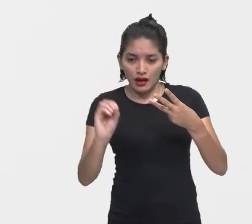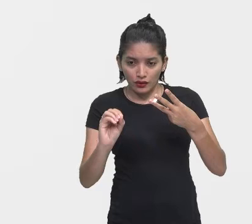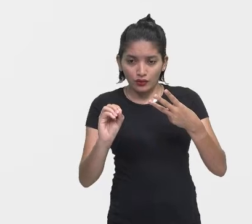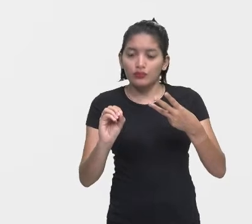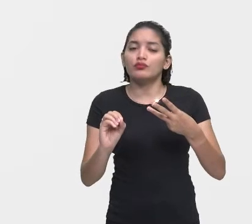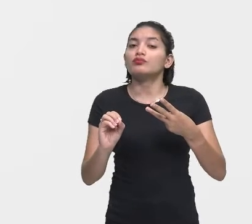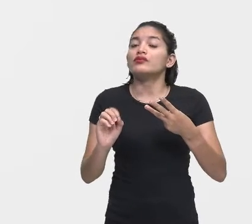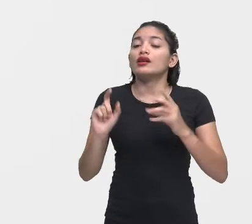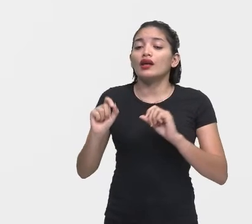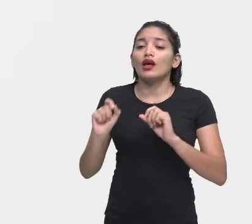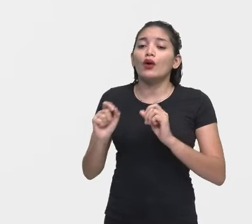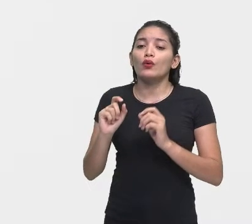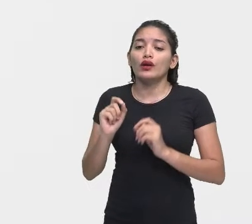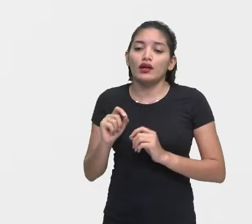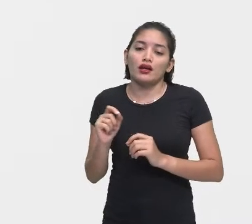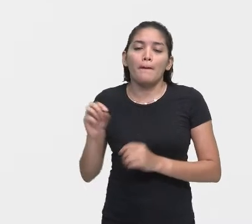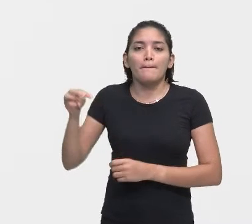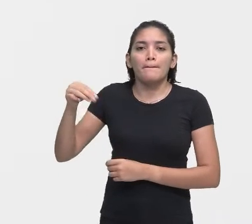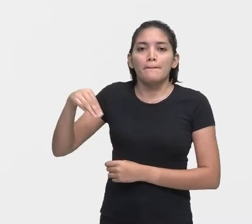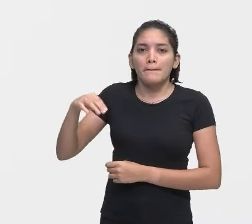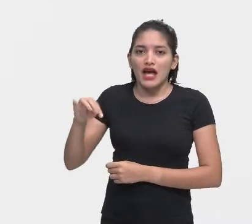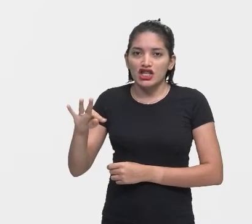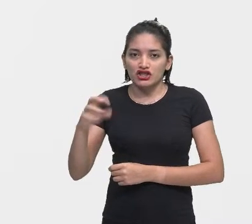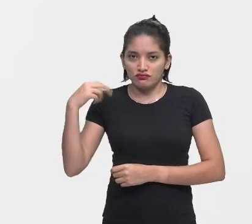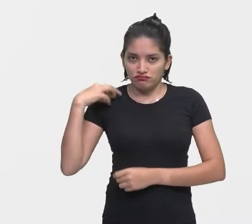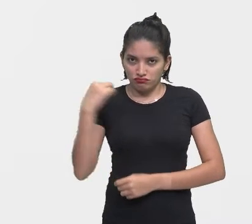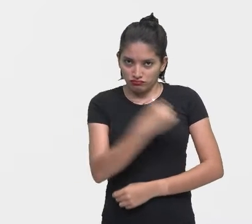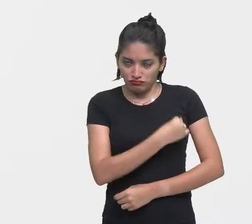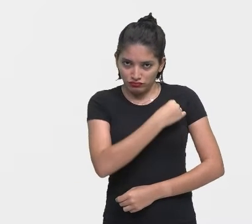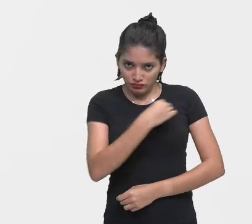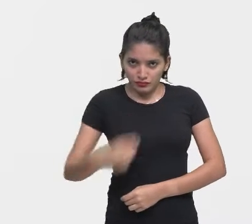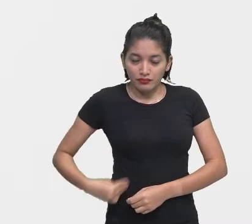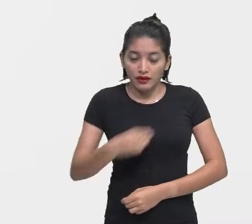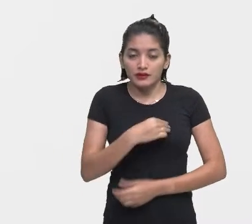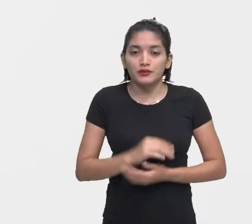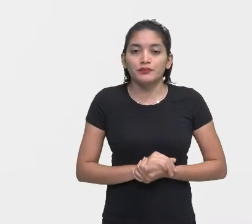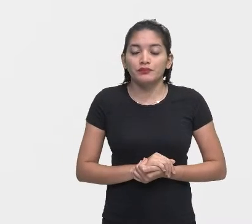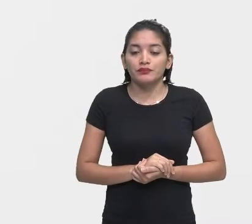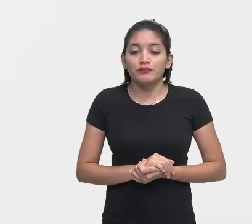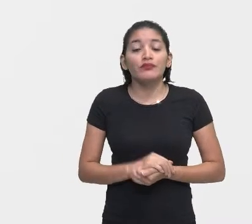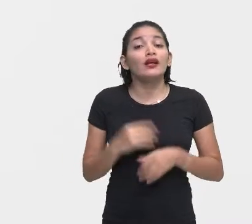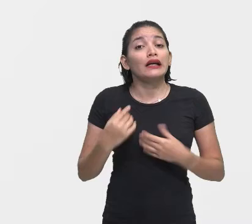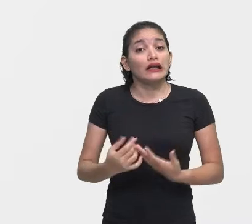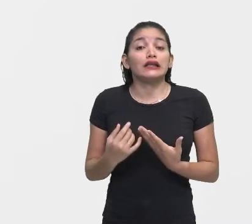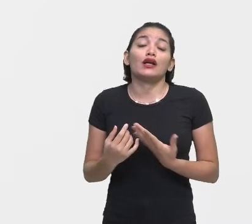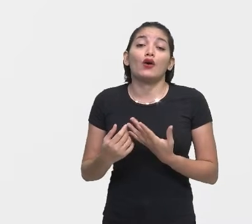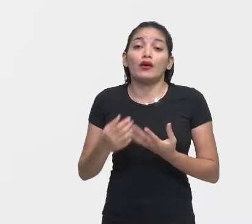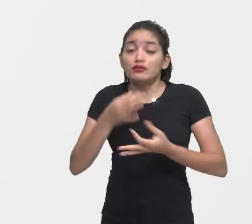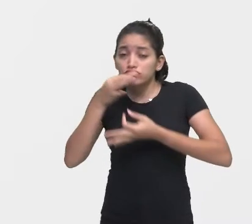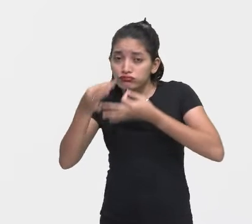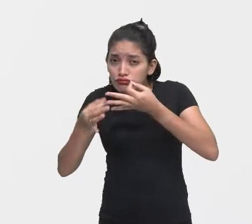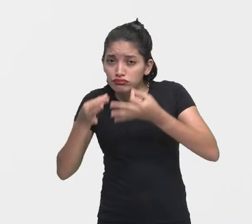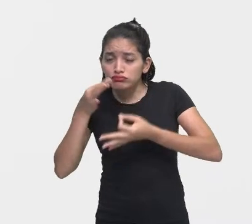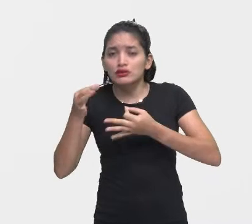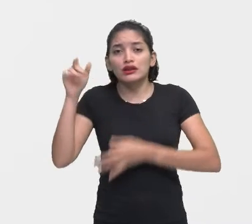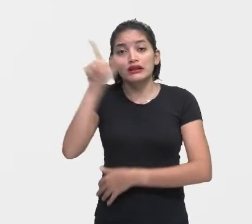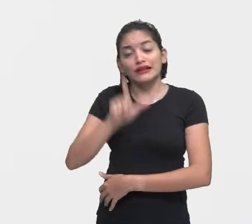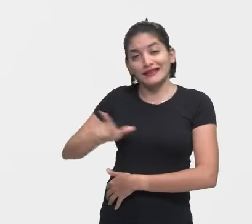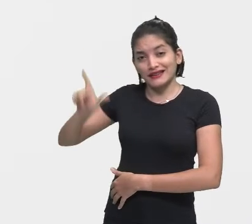Então veja, esses três heterônimos, e ele tem mais, segundo a crítica literária, não